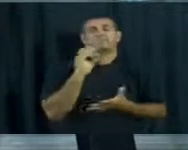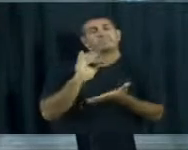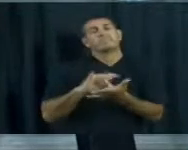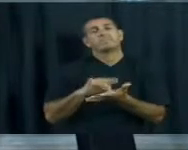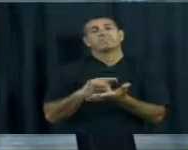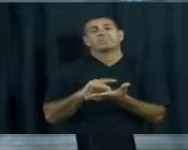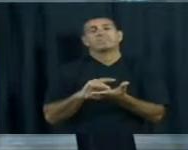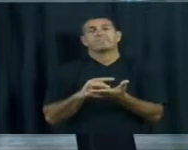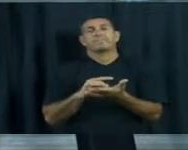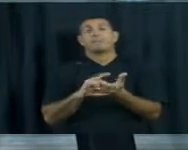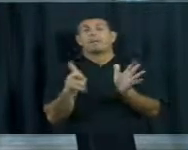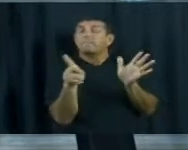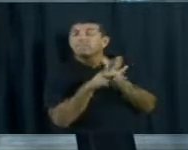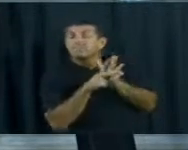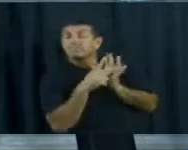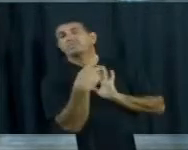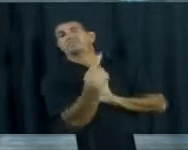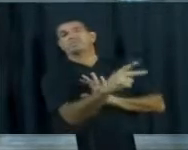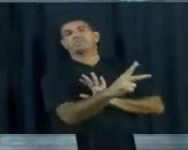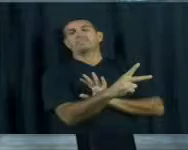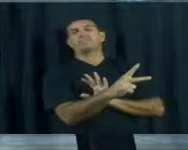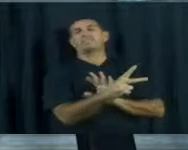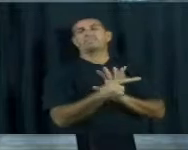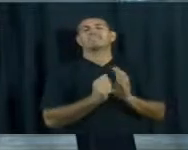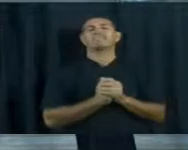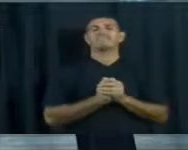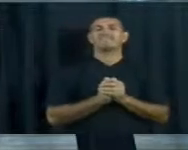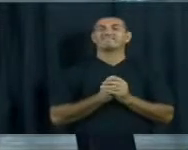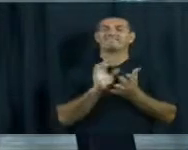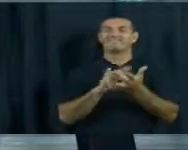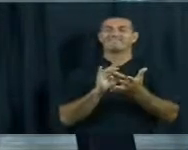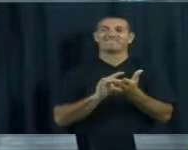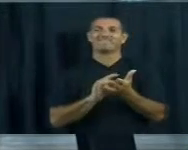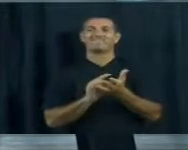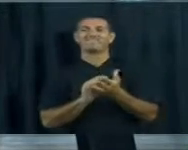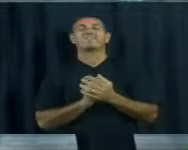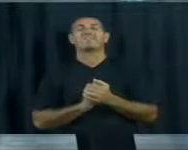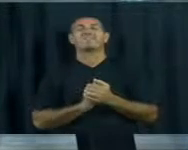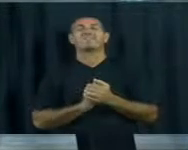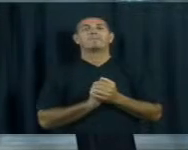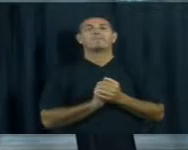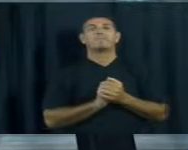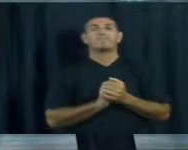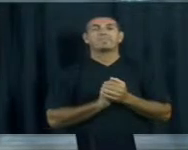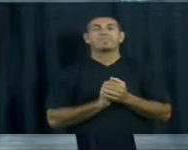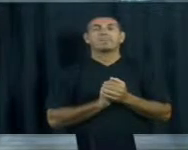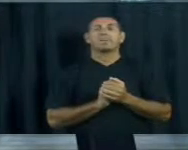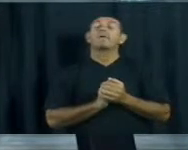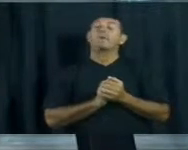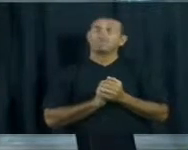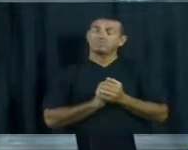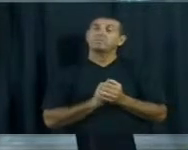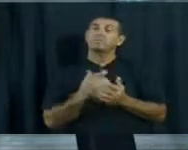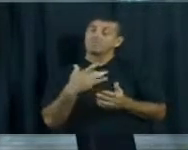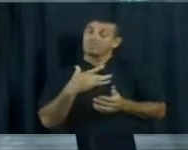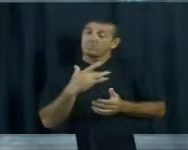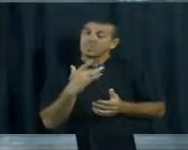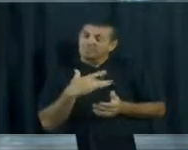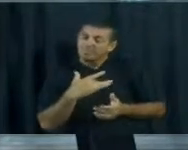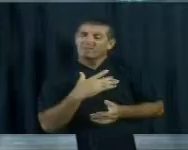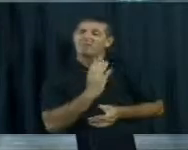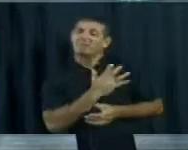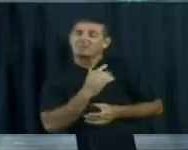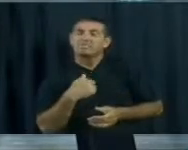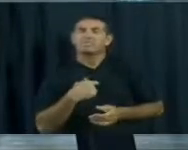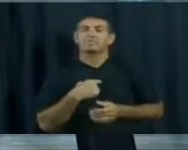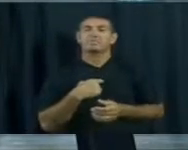ela é algo que, assim, não era nem para ter aberto, mas eu abri, brincadeira. Mas, assim, é algo que mexeu muito comigo. Essa carta